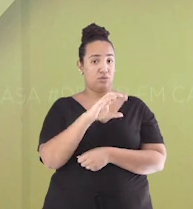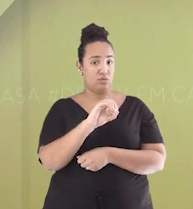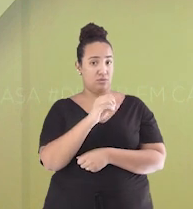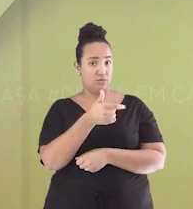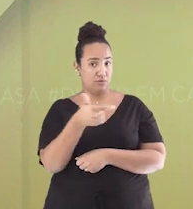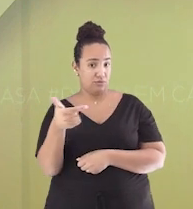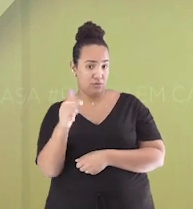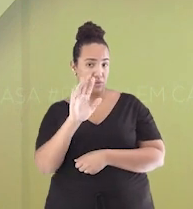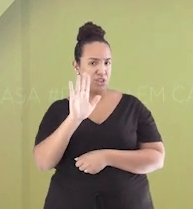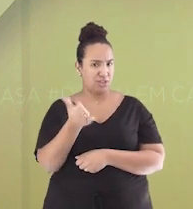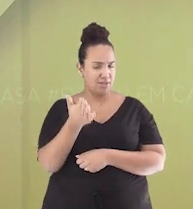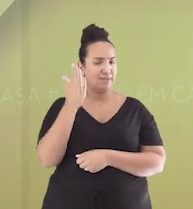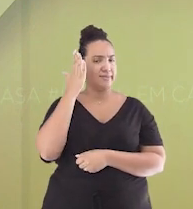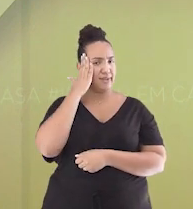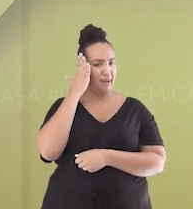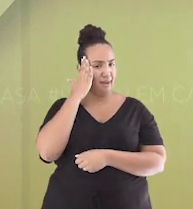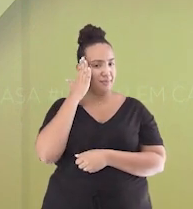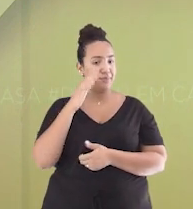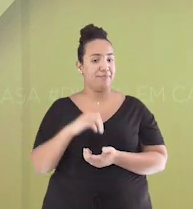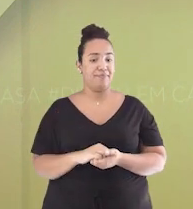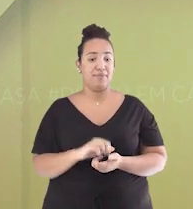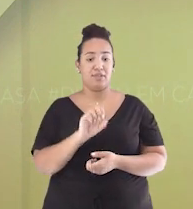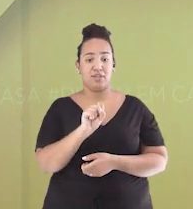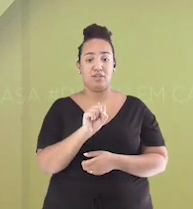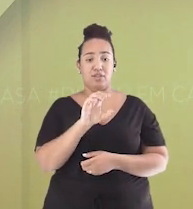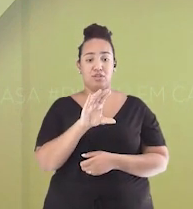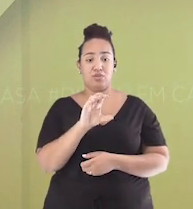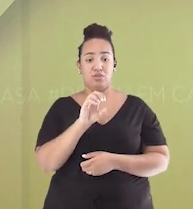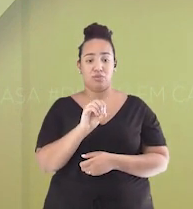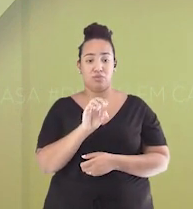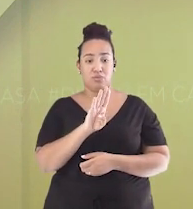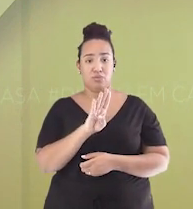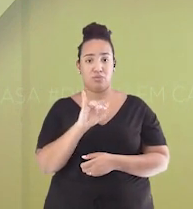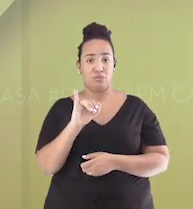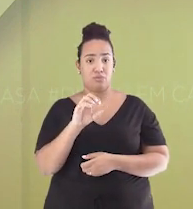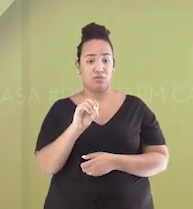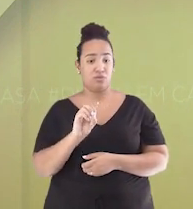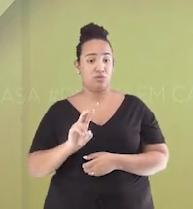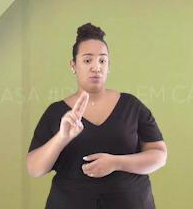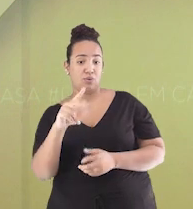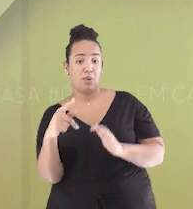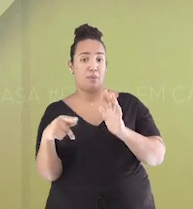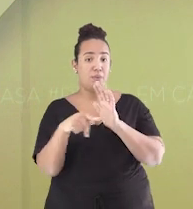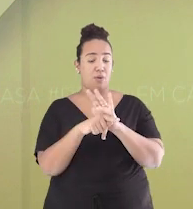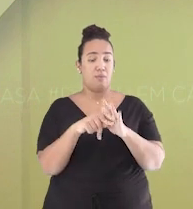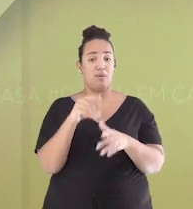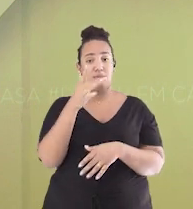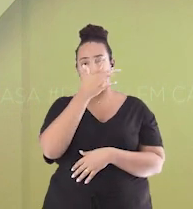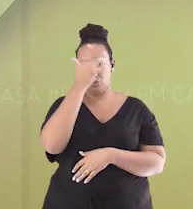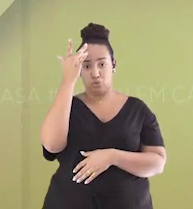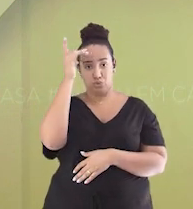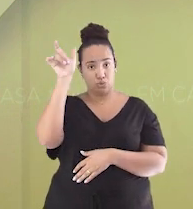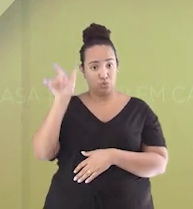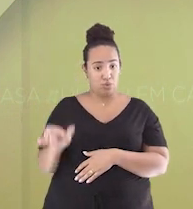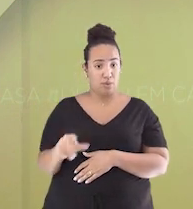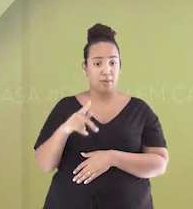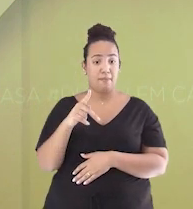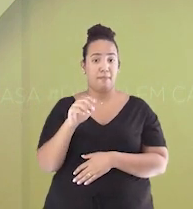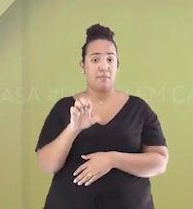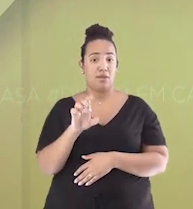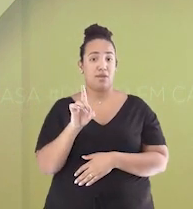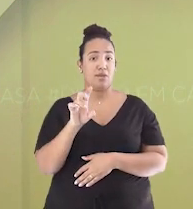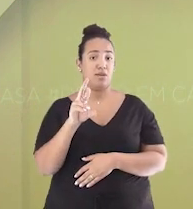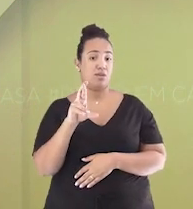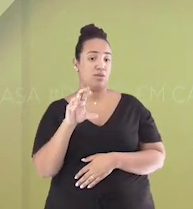2022 sabe o que significa Scooby-Doo. Scooby-Doo surgiu do nome do participante Pedro Scooby, que é